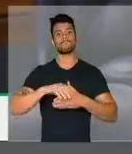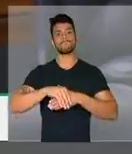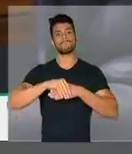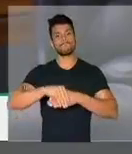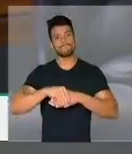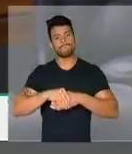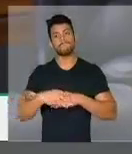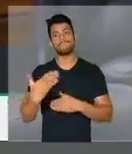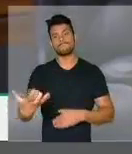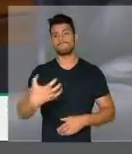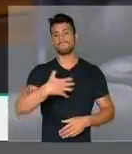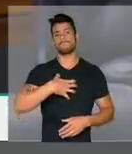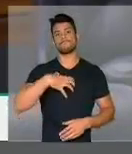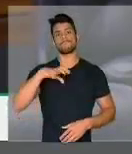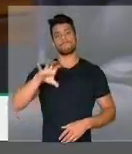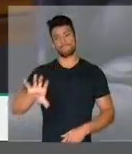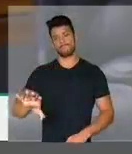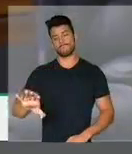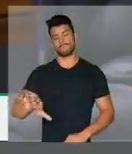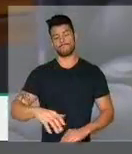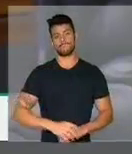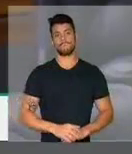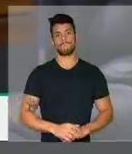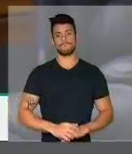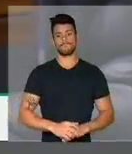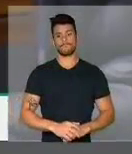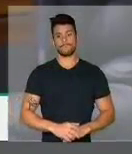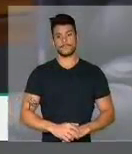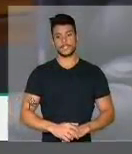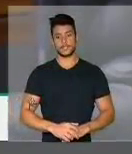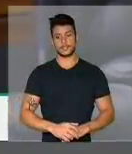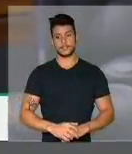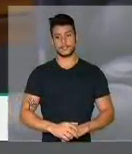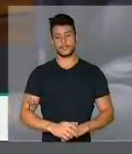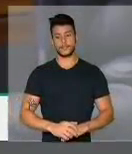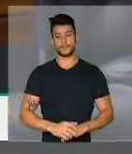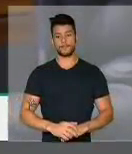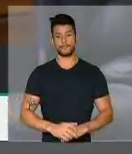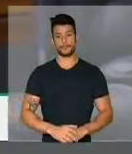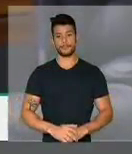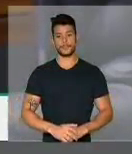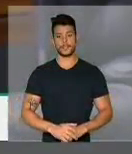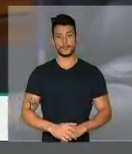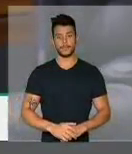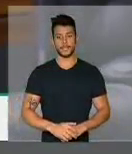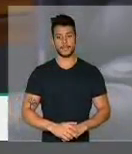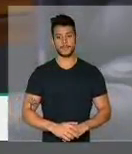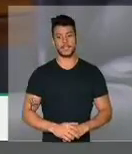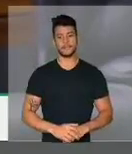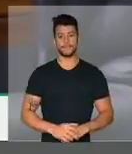me solidarizar com todos que estão pensando da... Presidente.